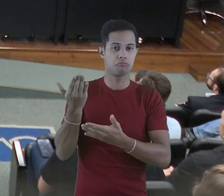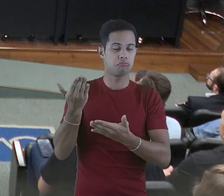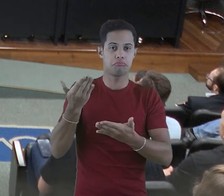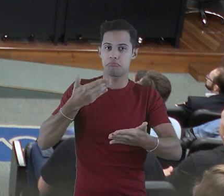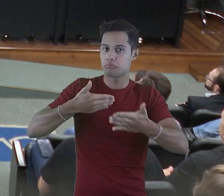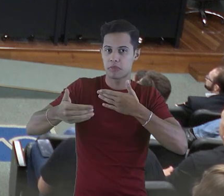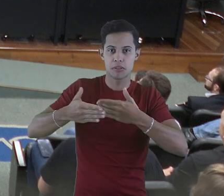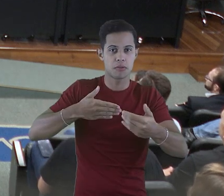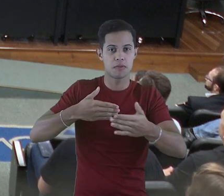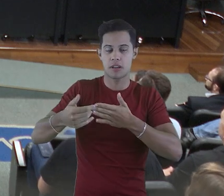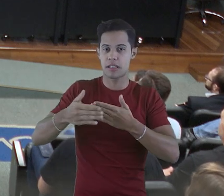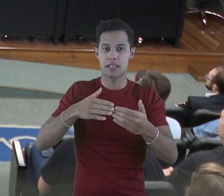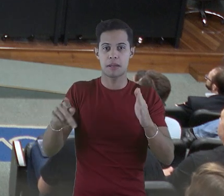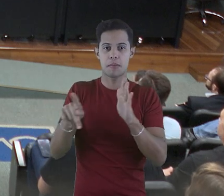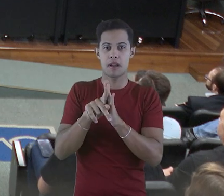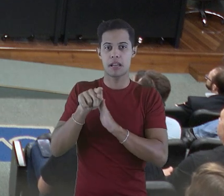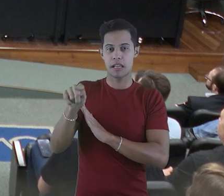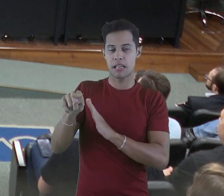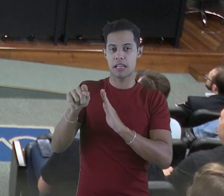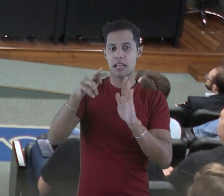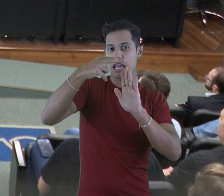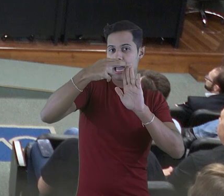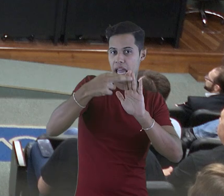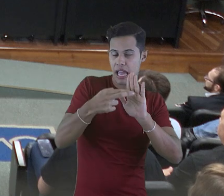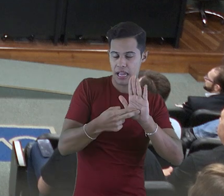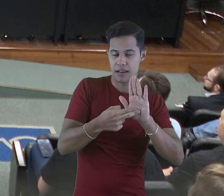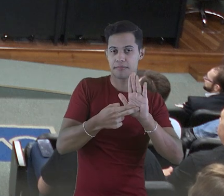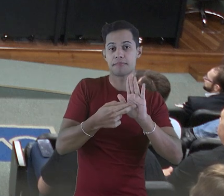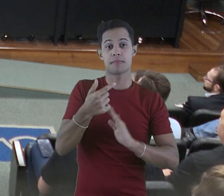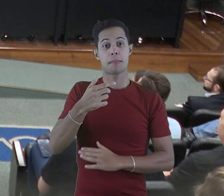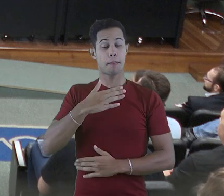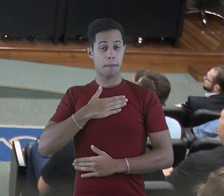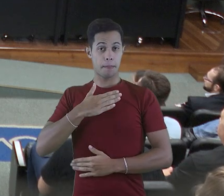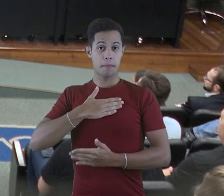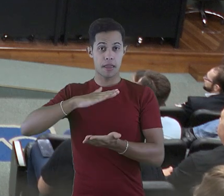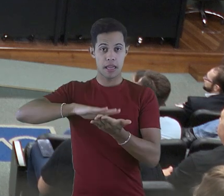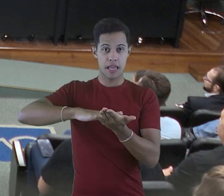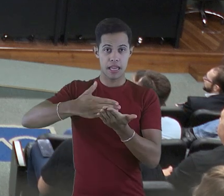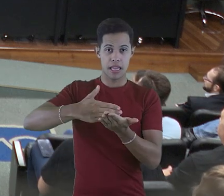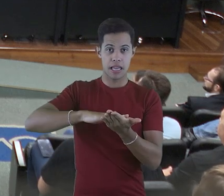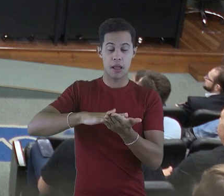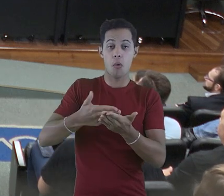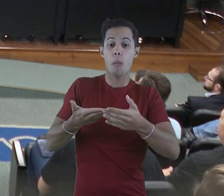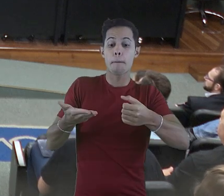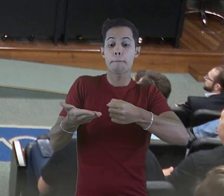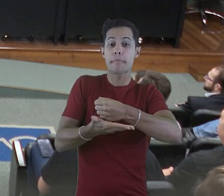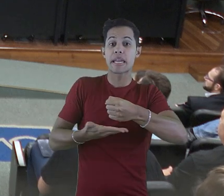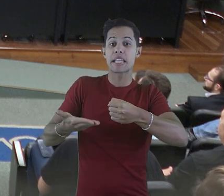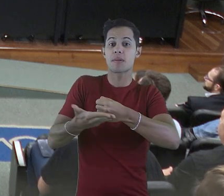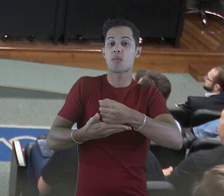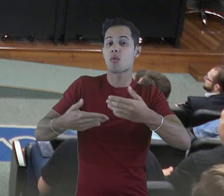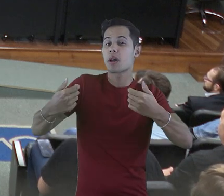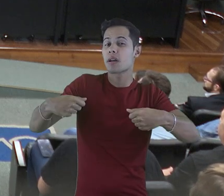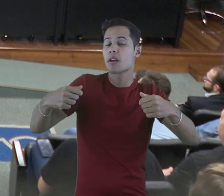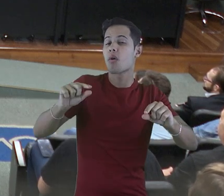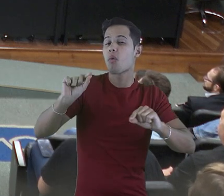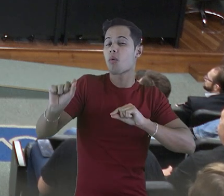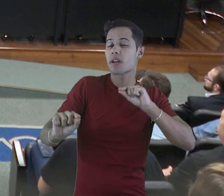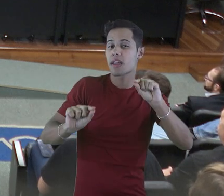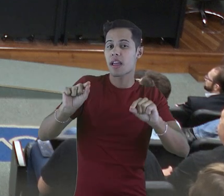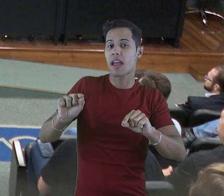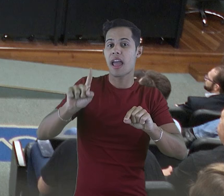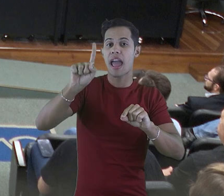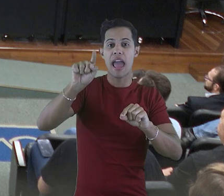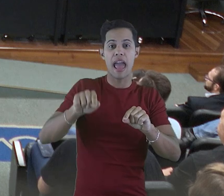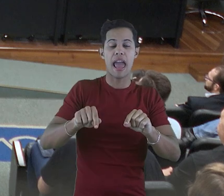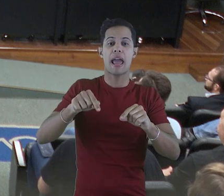na minha interpretação esse é o mínimo necessário porque são as circunstâncias relevantes para que não seja